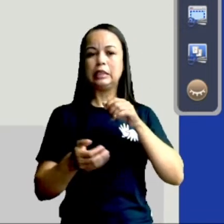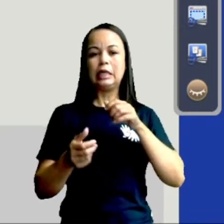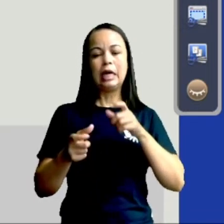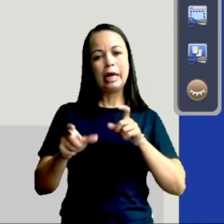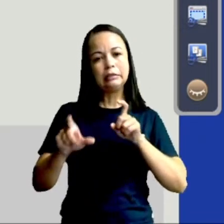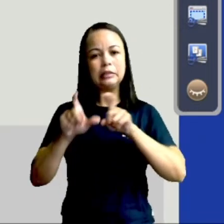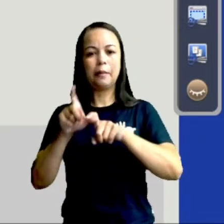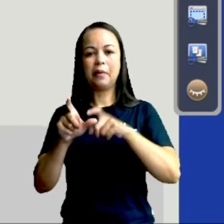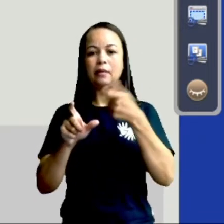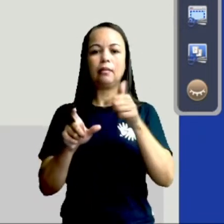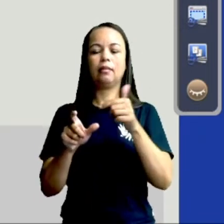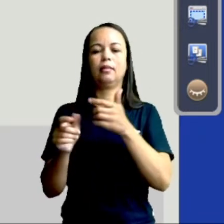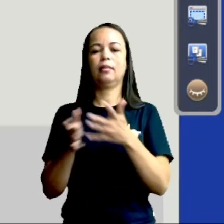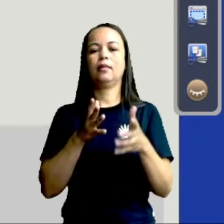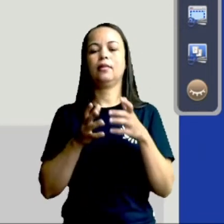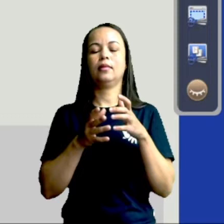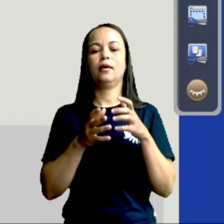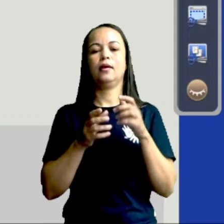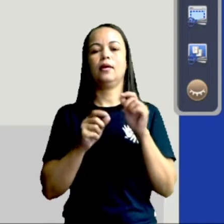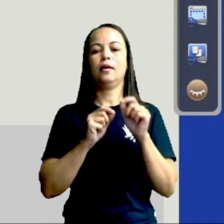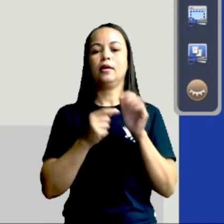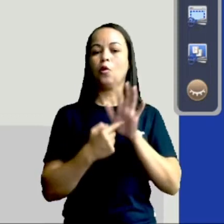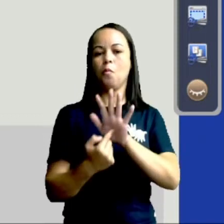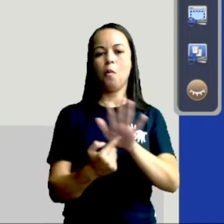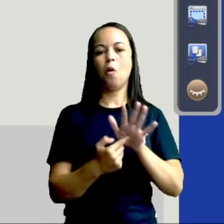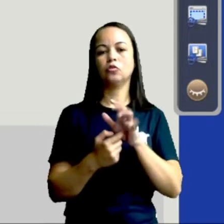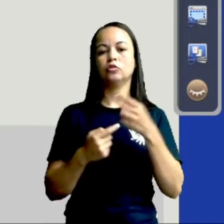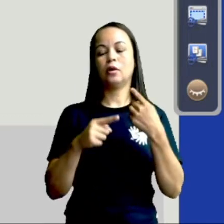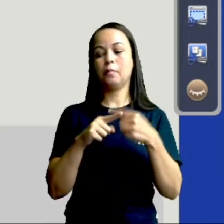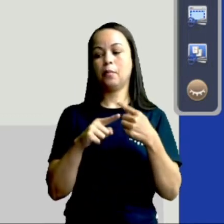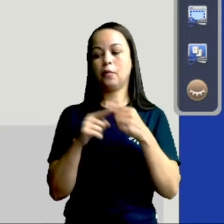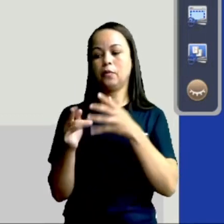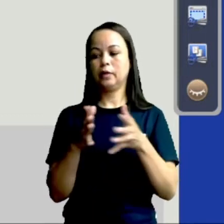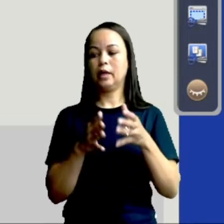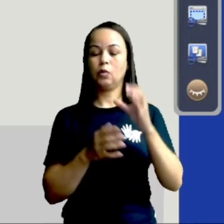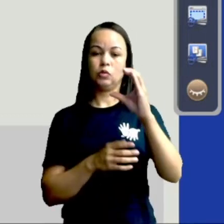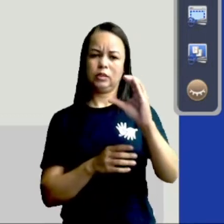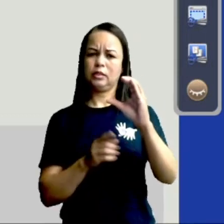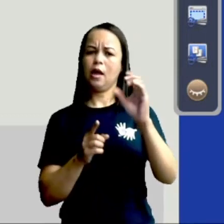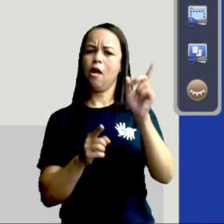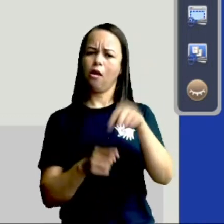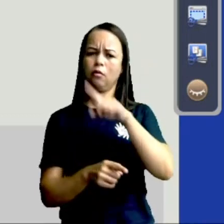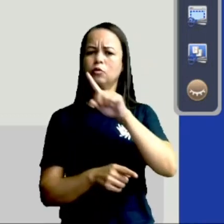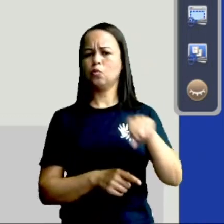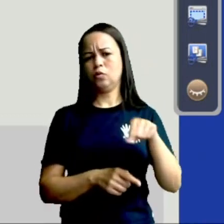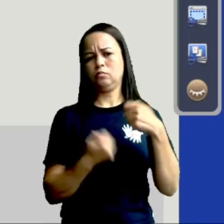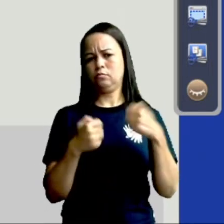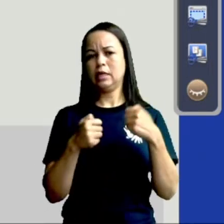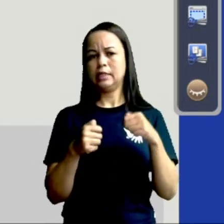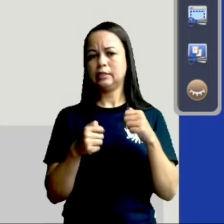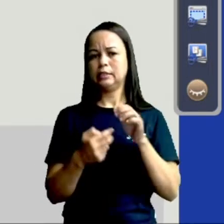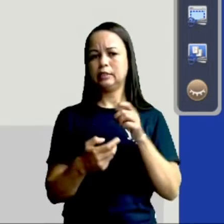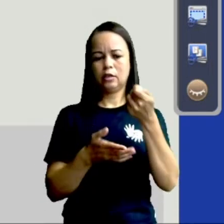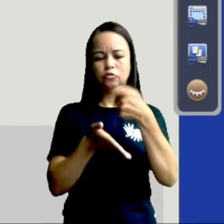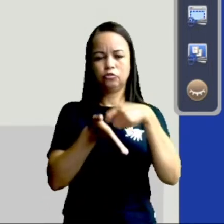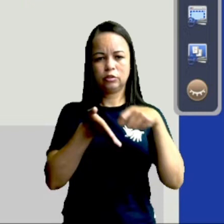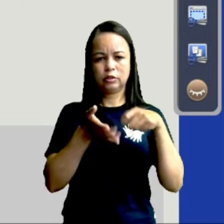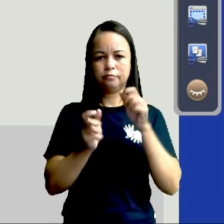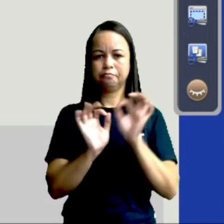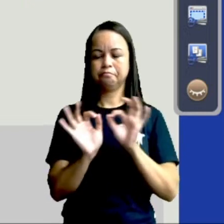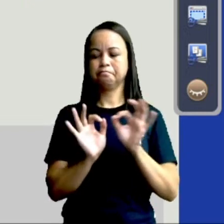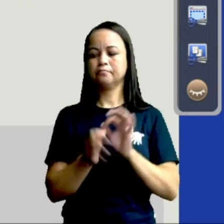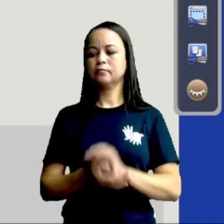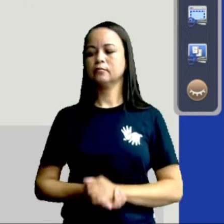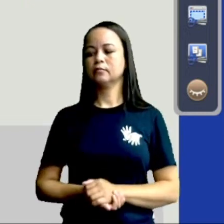o c. E ele não aparece aqui porque o valor de c é nulo, tá? Então, não precisa ser escrito. Se a equação está